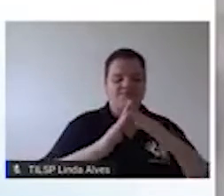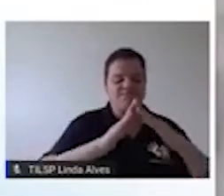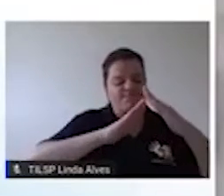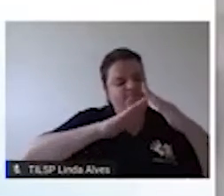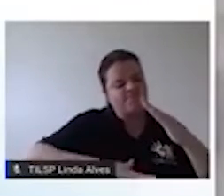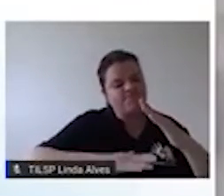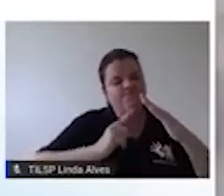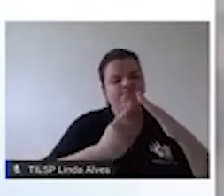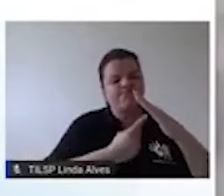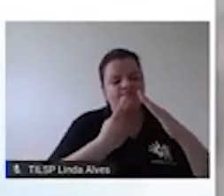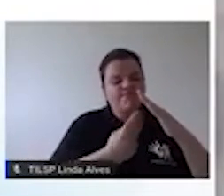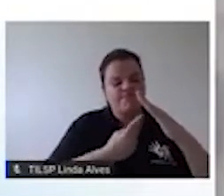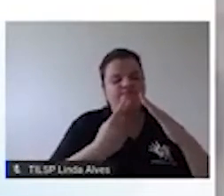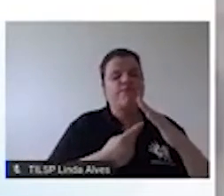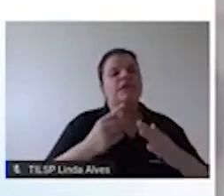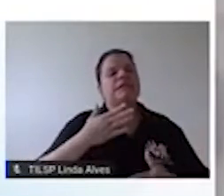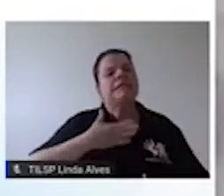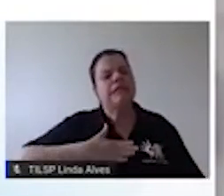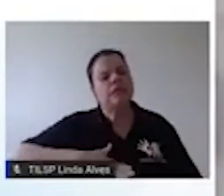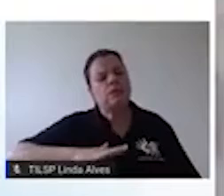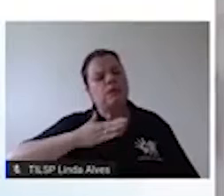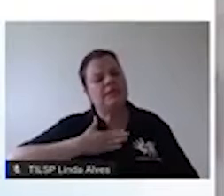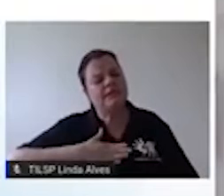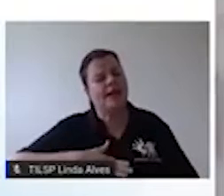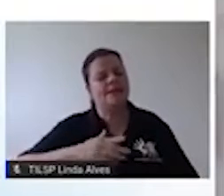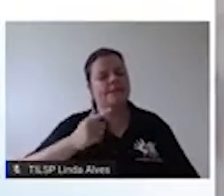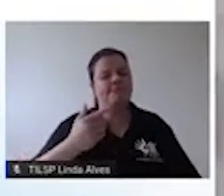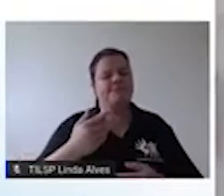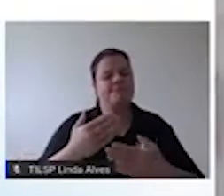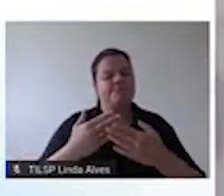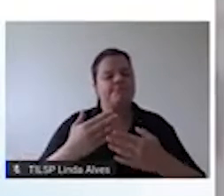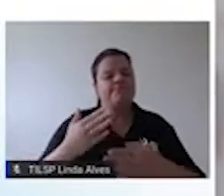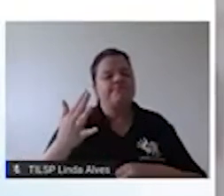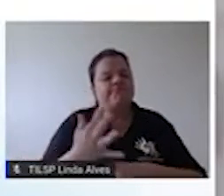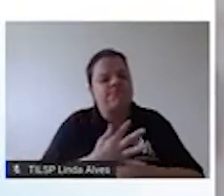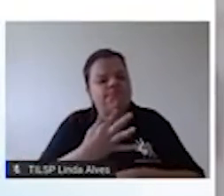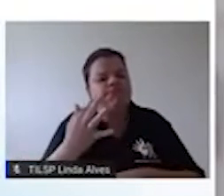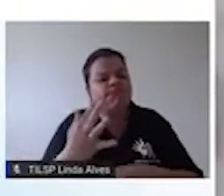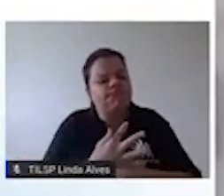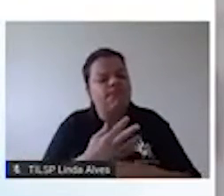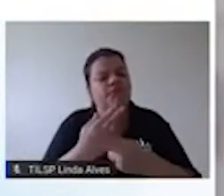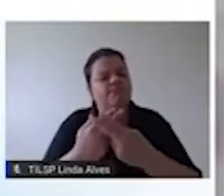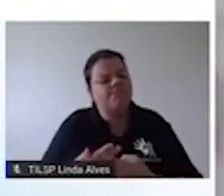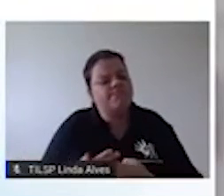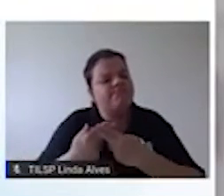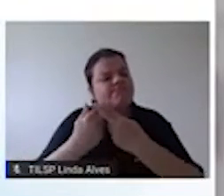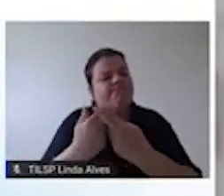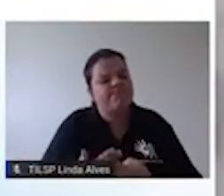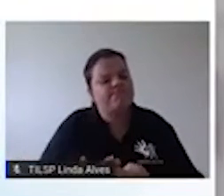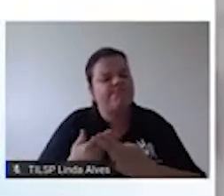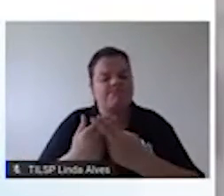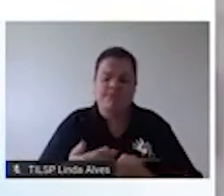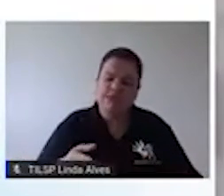tranquilidade, com ponderação, né, com equilíbrio, mas vai ter que continuar a ser